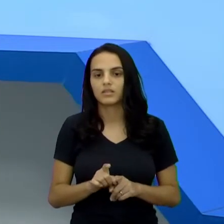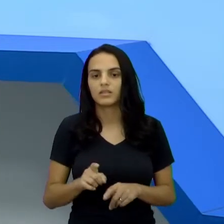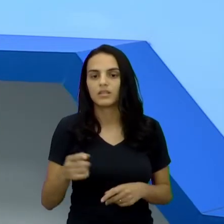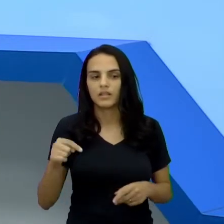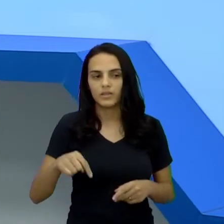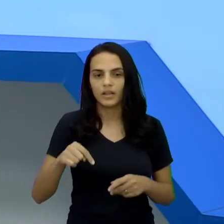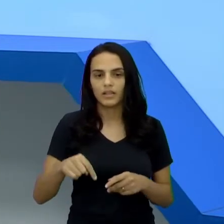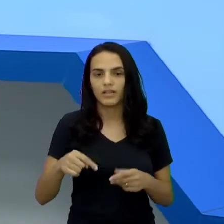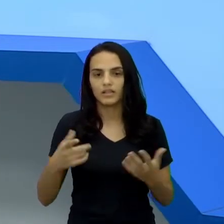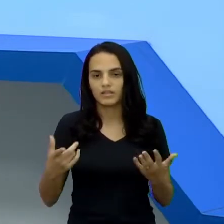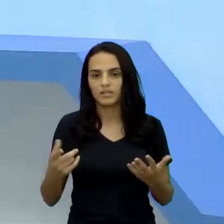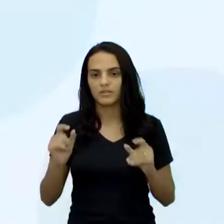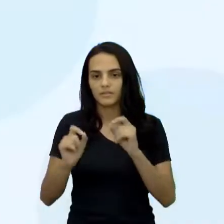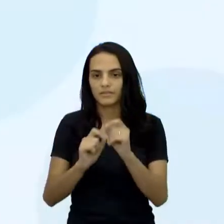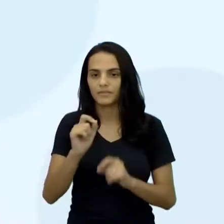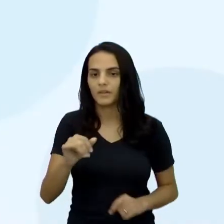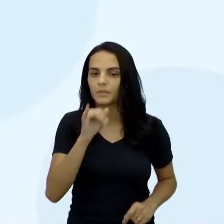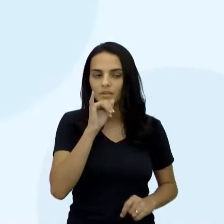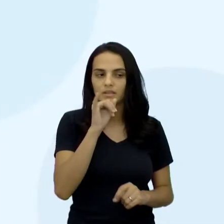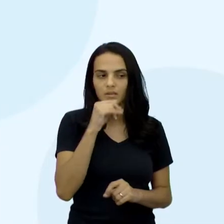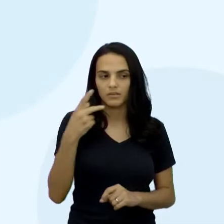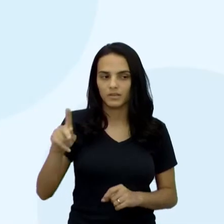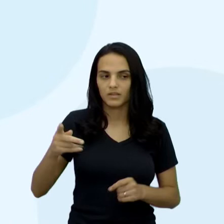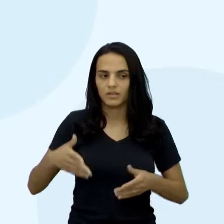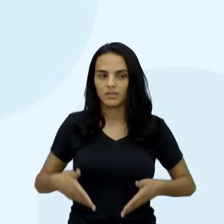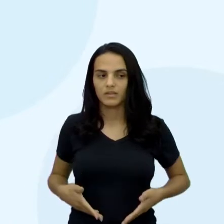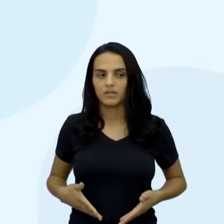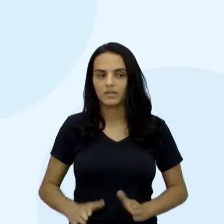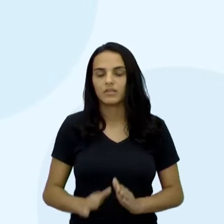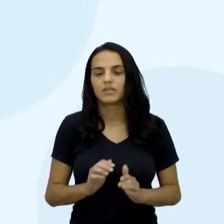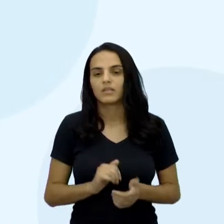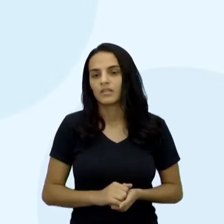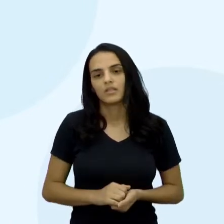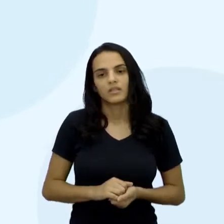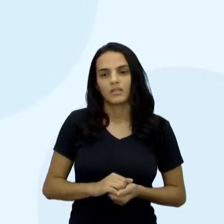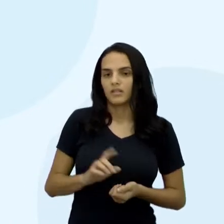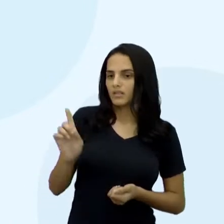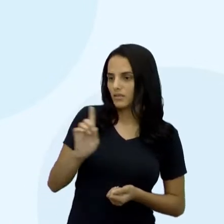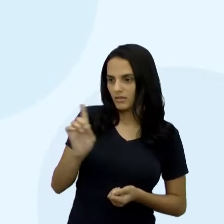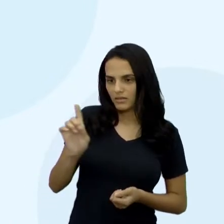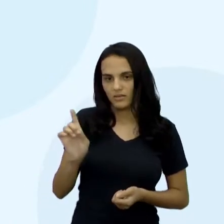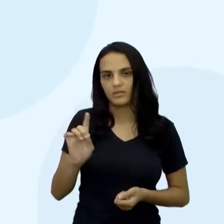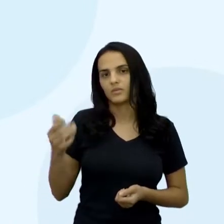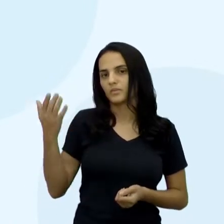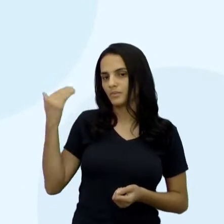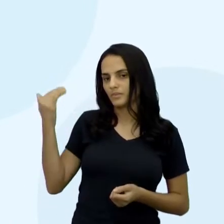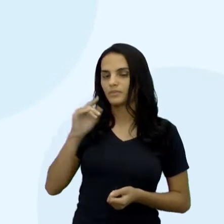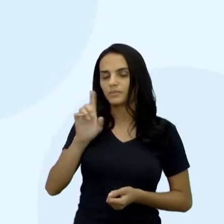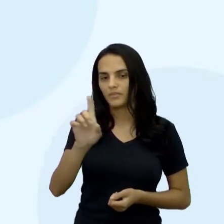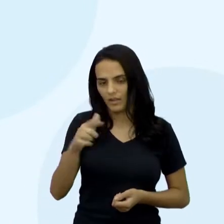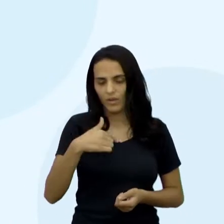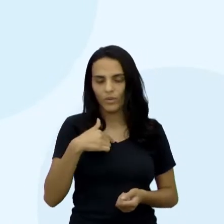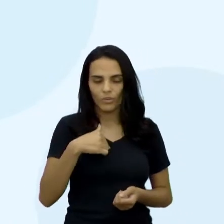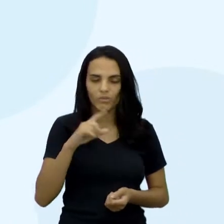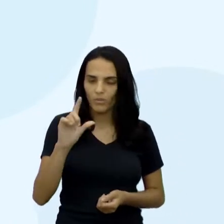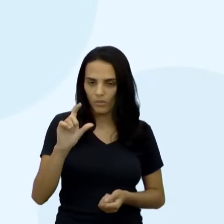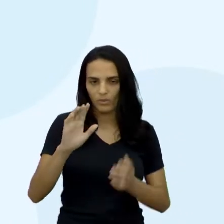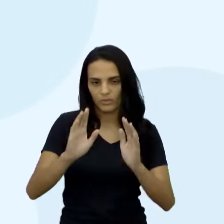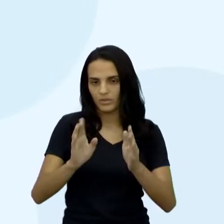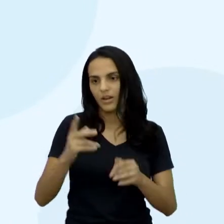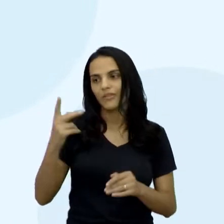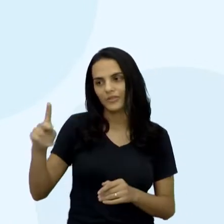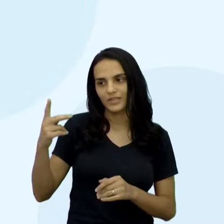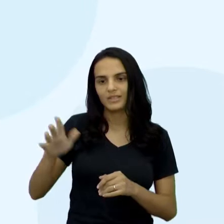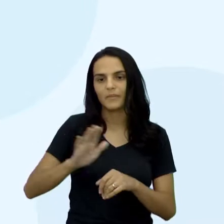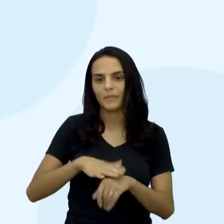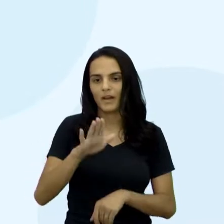é uma coisa que, assim, você teve desde que você nasceu? Não tive desde que eu nasci. Eu já tive um pouco. Você teve mais do